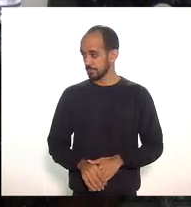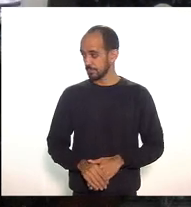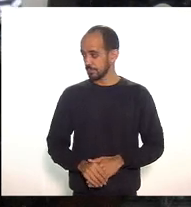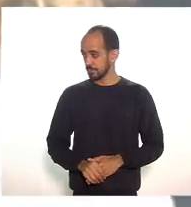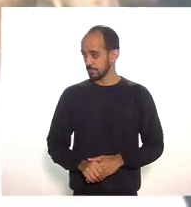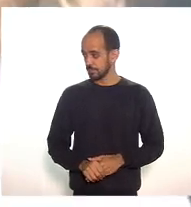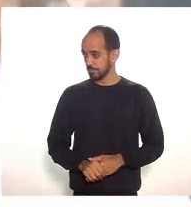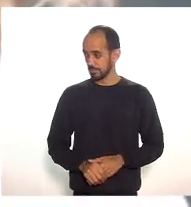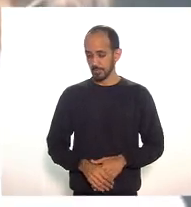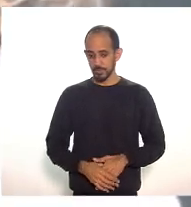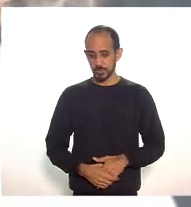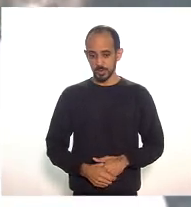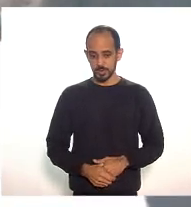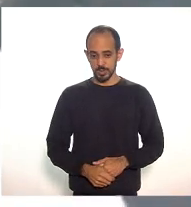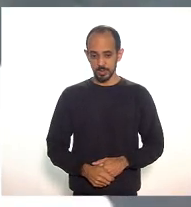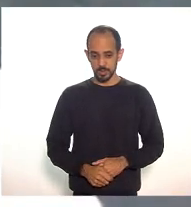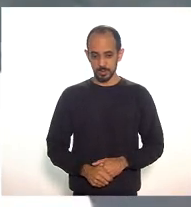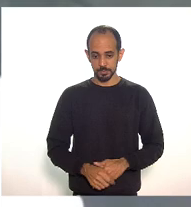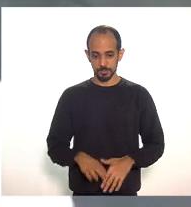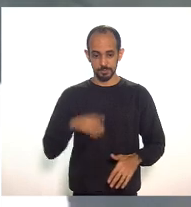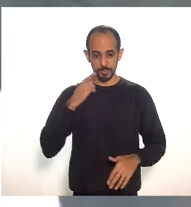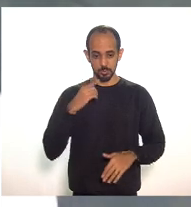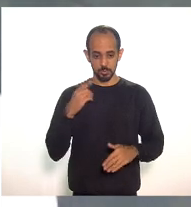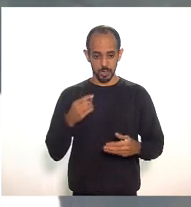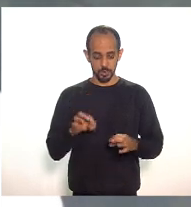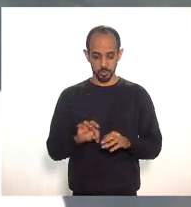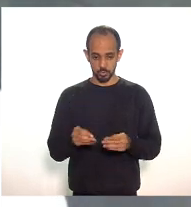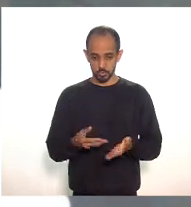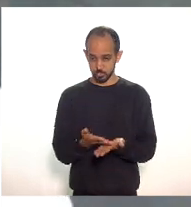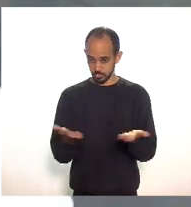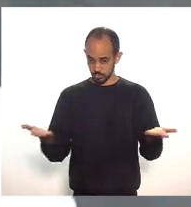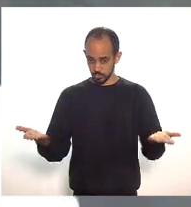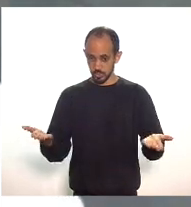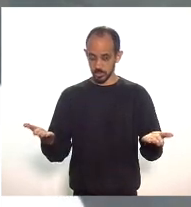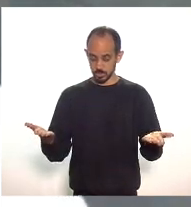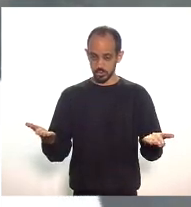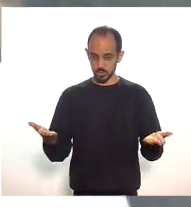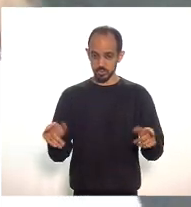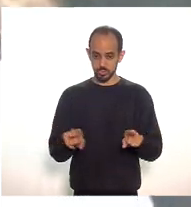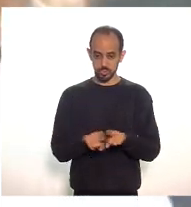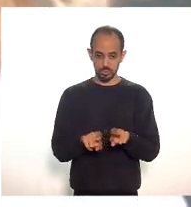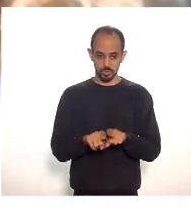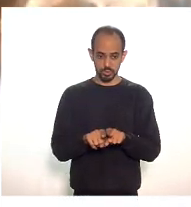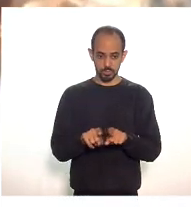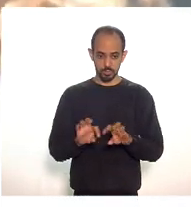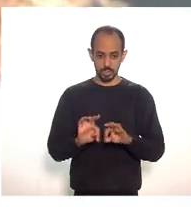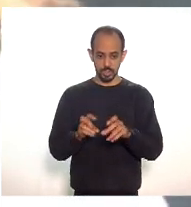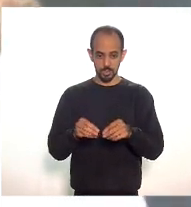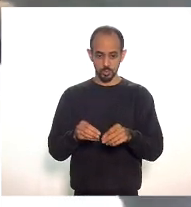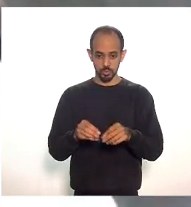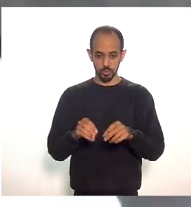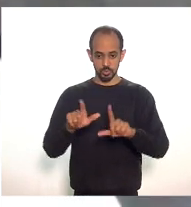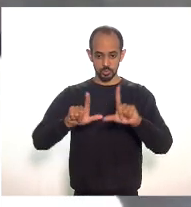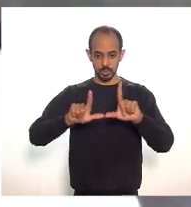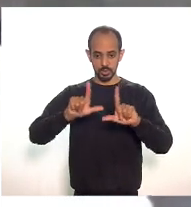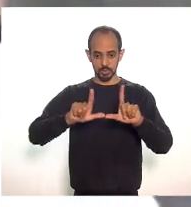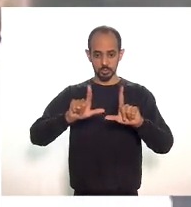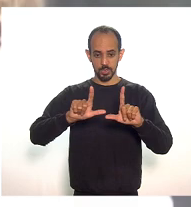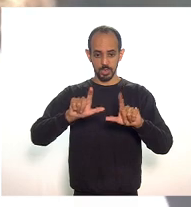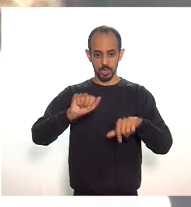e os deputados deputados é a todos também que nos acompanham pela TV alerj